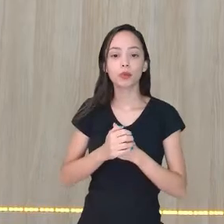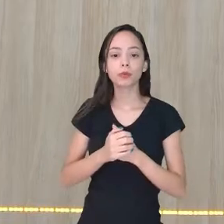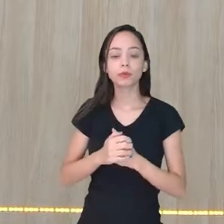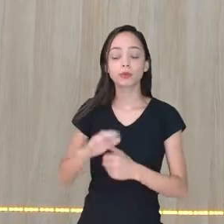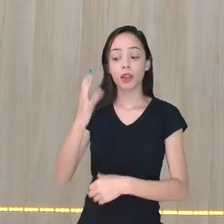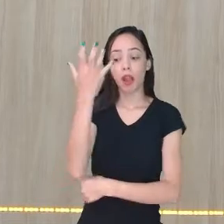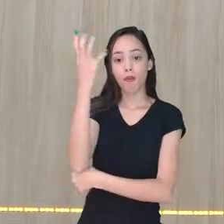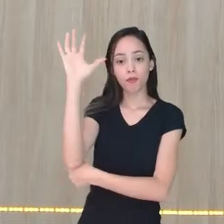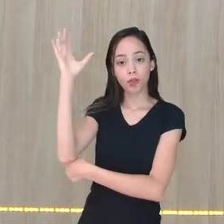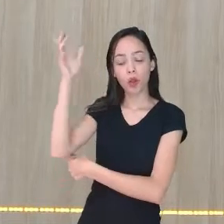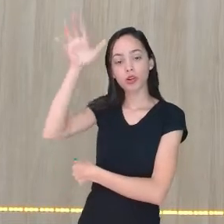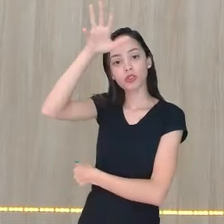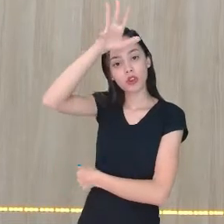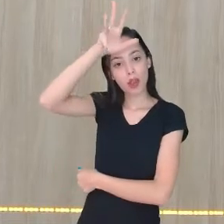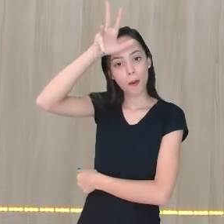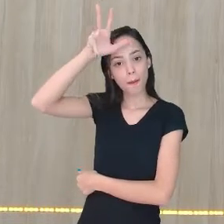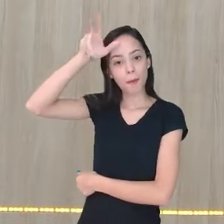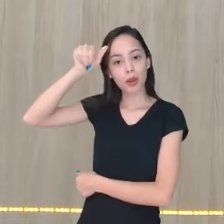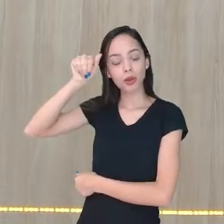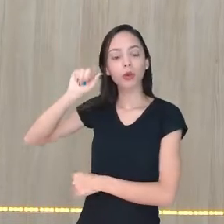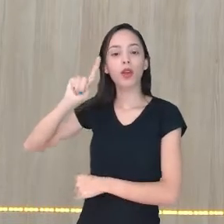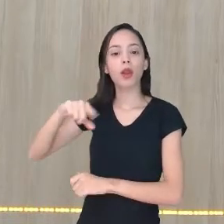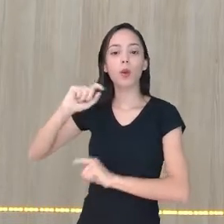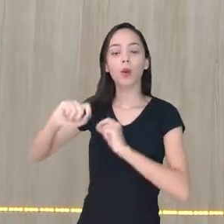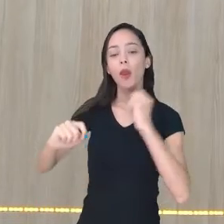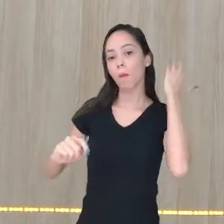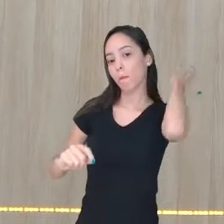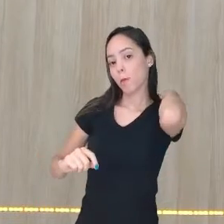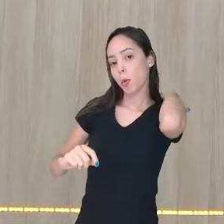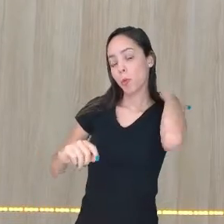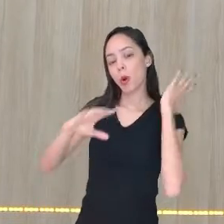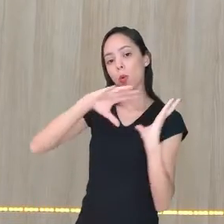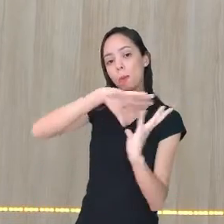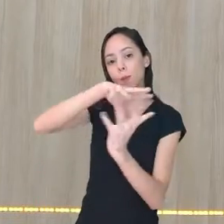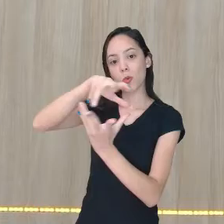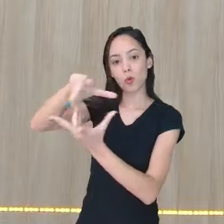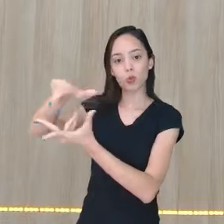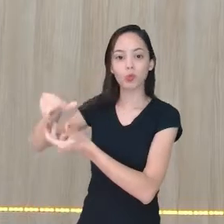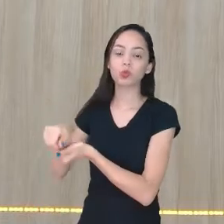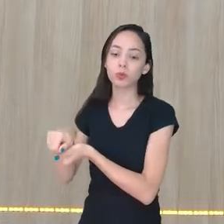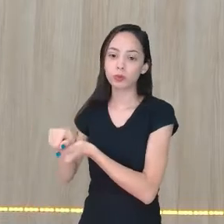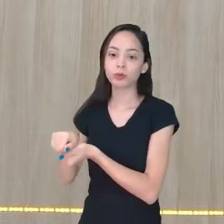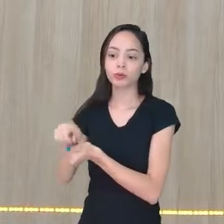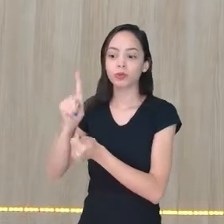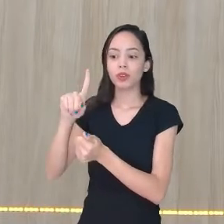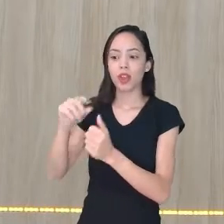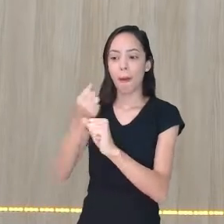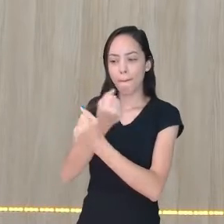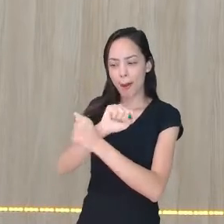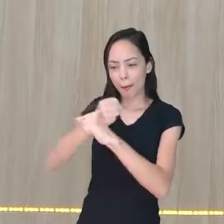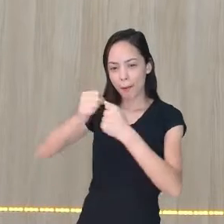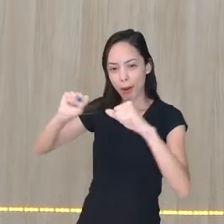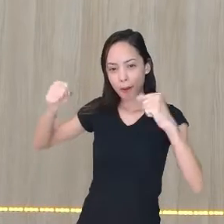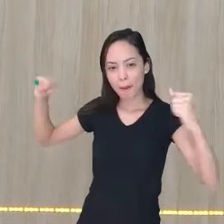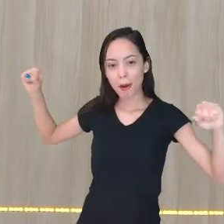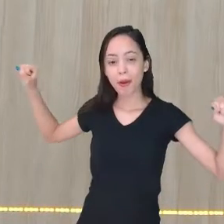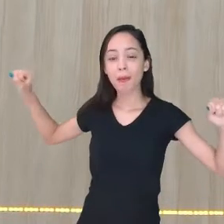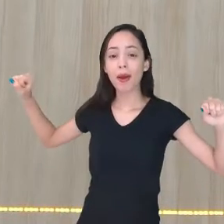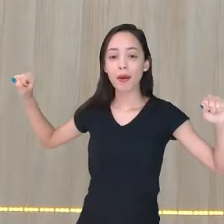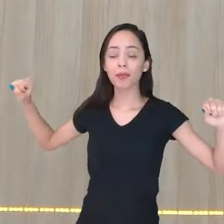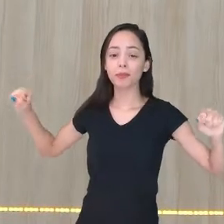que é considerada até o pulmão do mundo. A floresta amazônica ela é tão grande que ela ainda está presente em outros